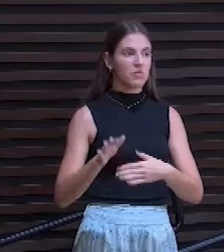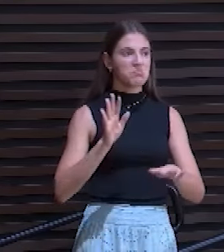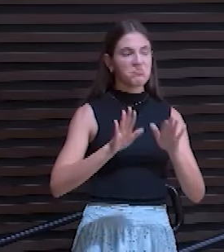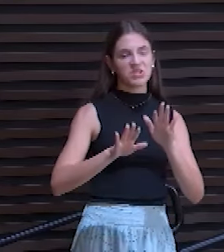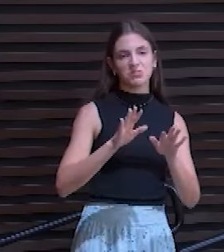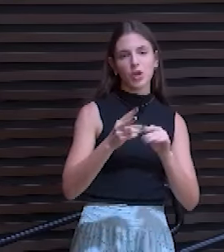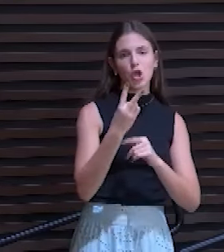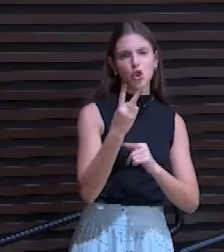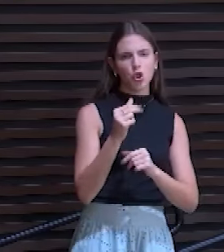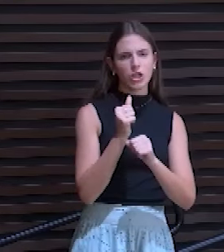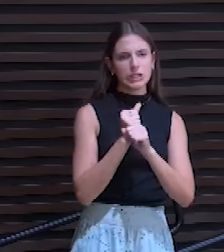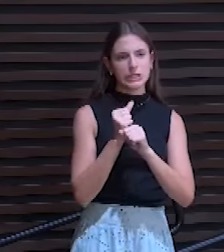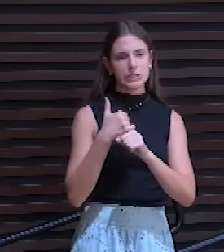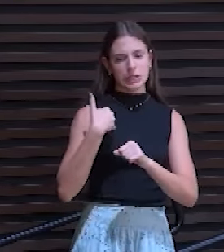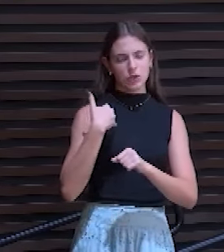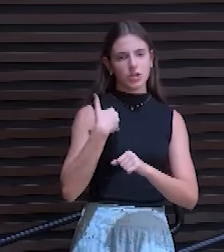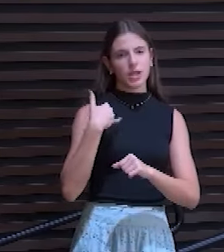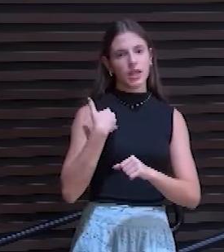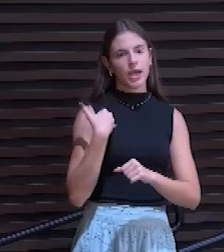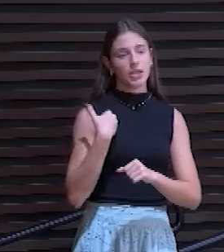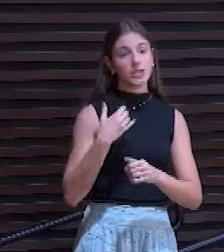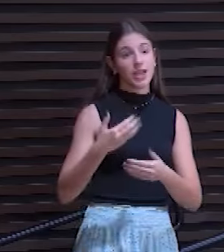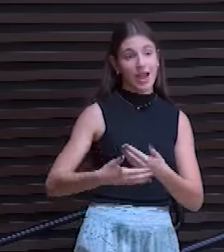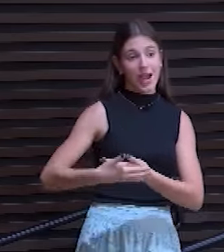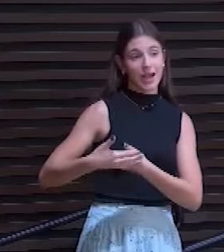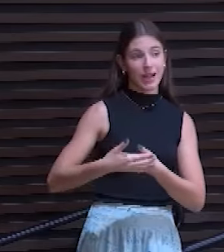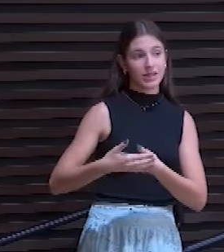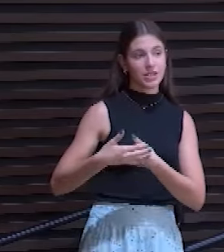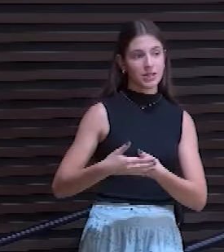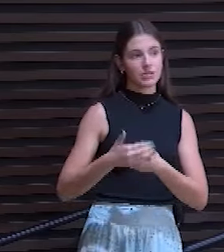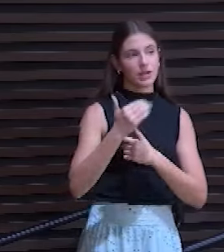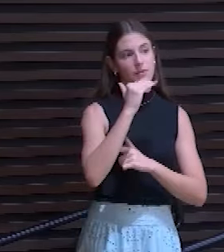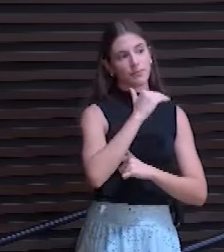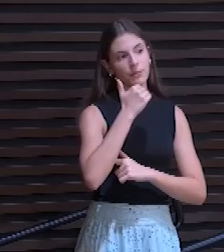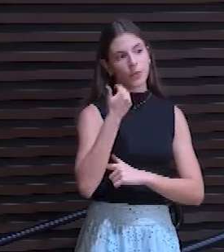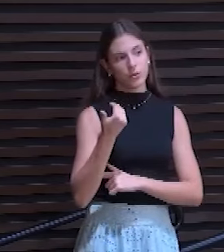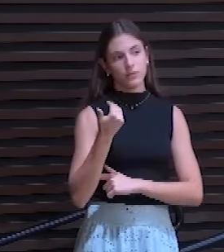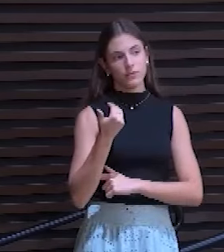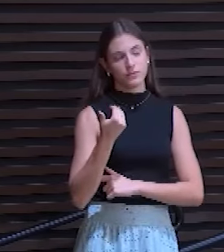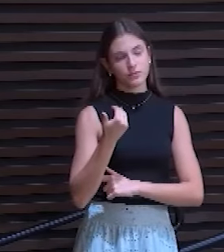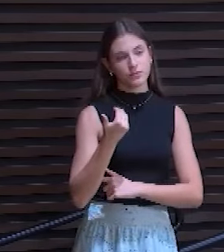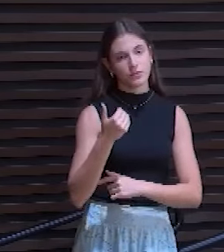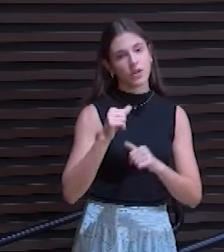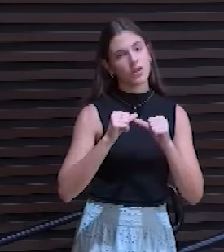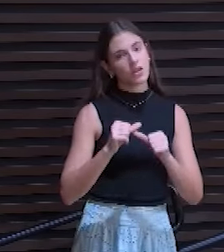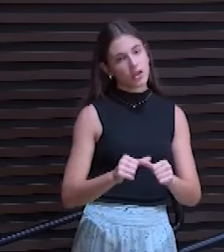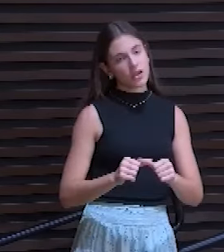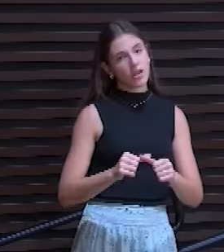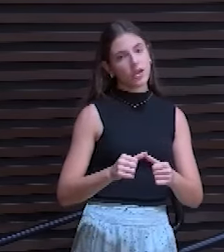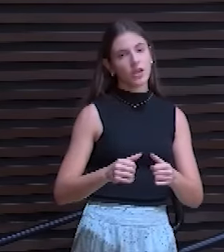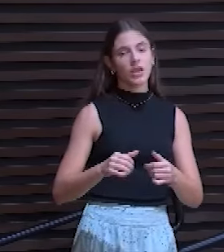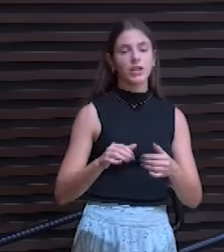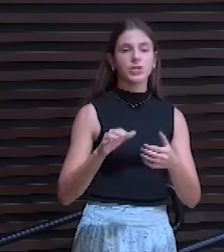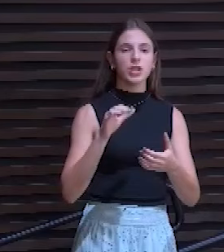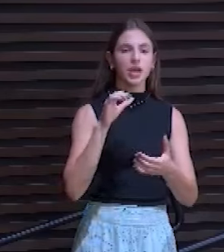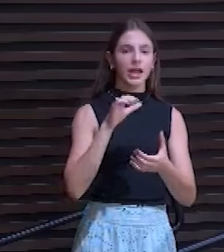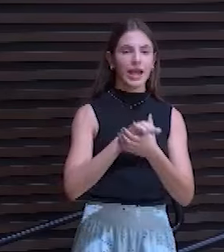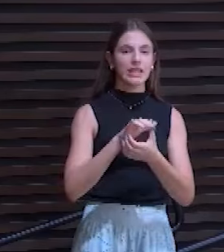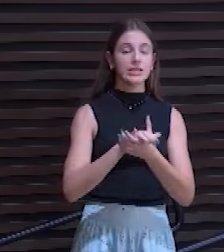a criança tão aguardada por todos faleceu. Esse casal tinha tudo para entrar em